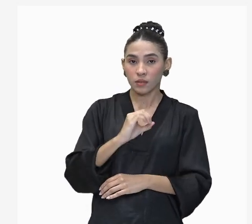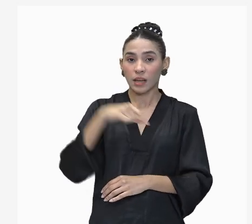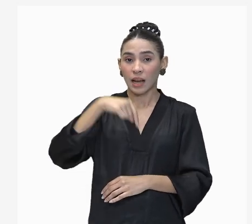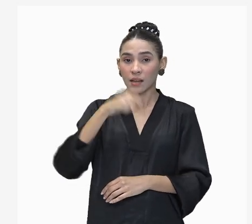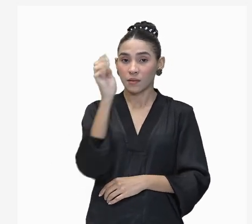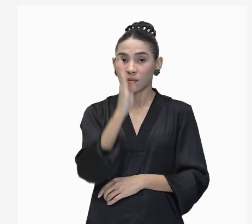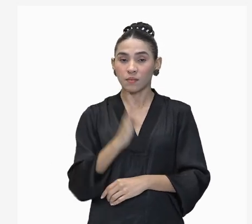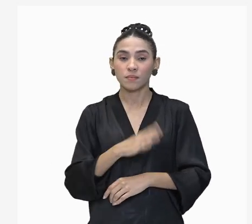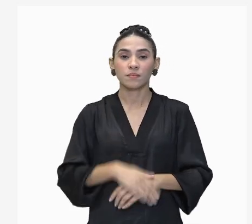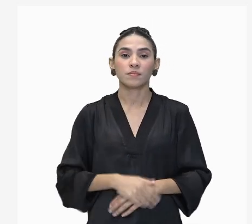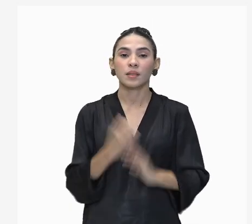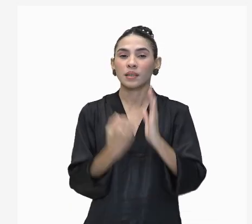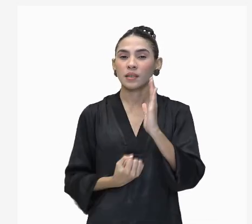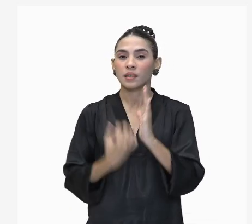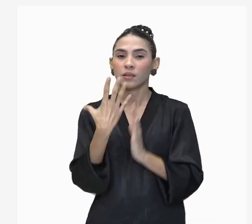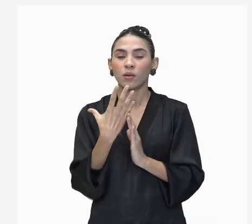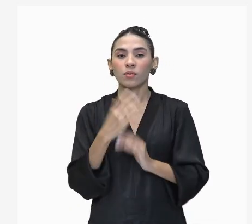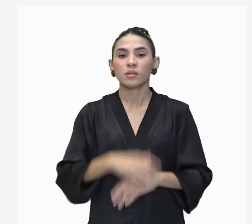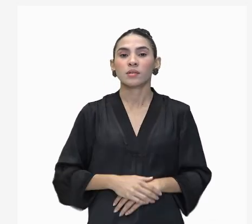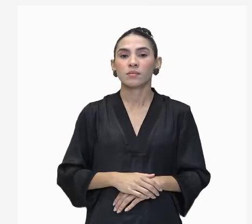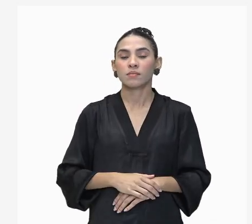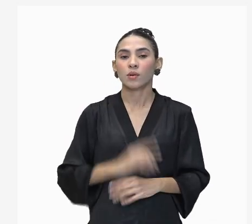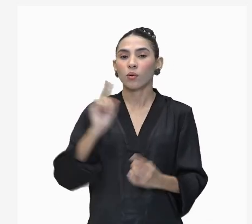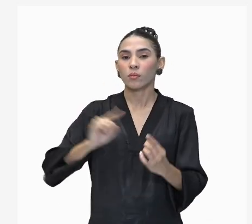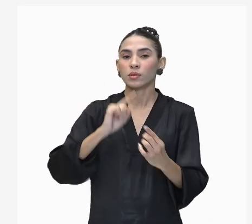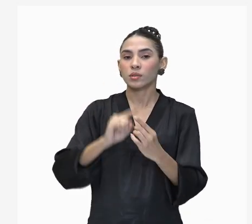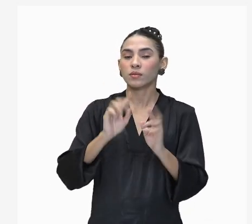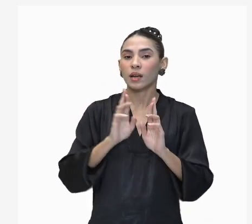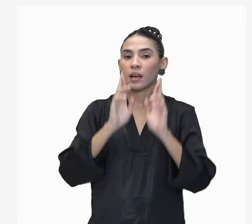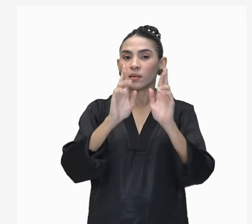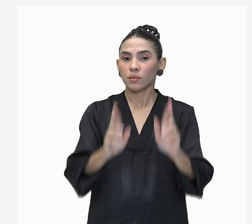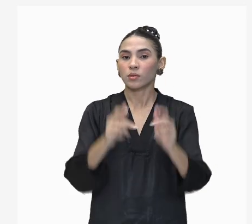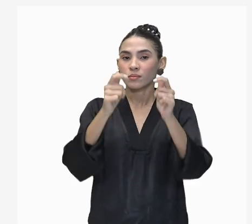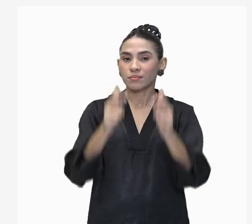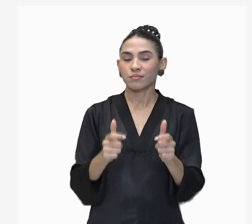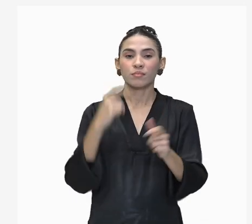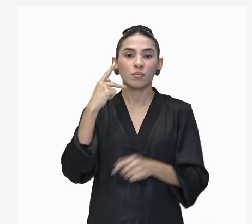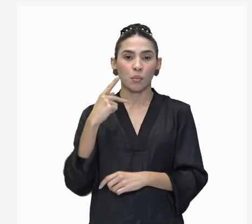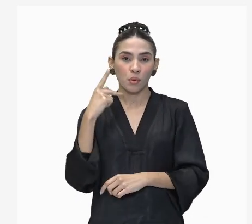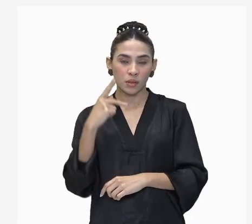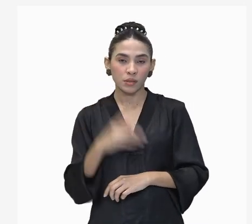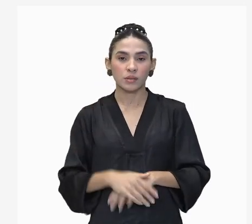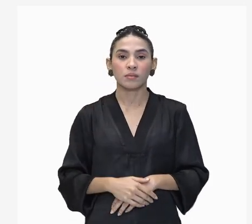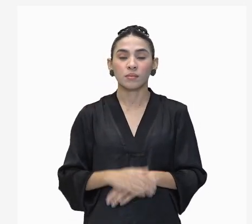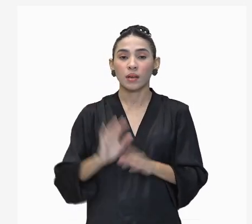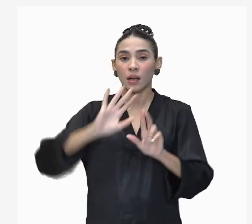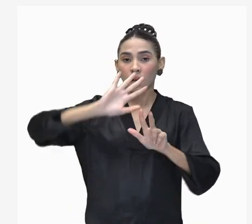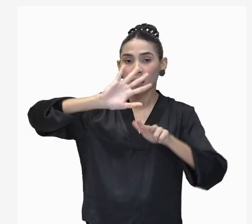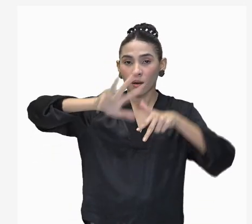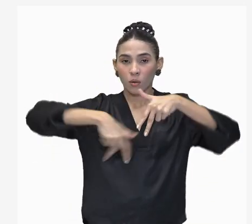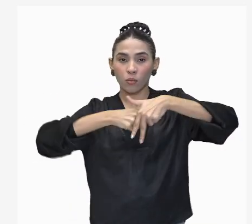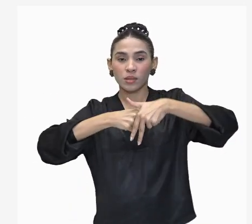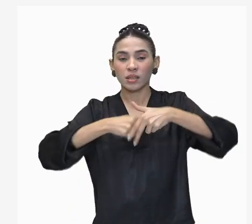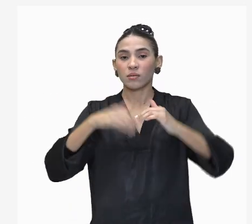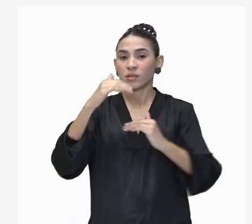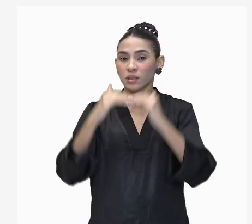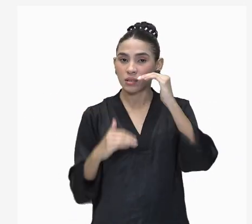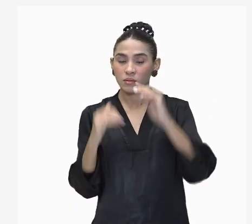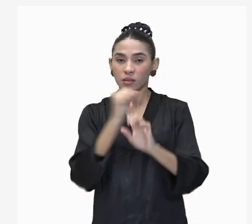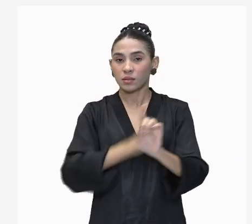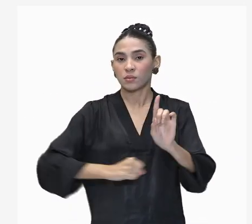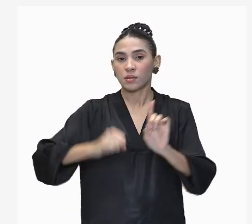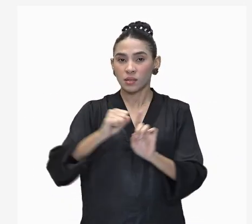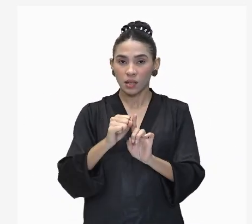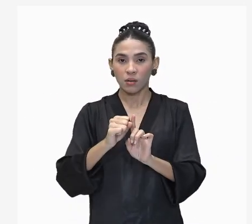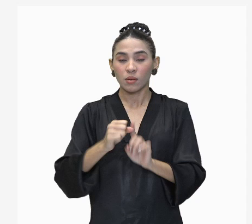Brasil. Surgiu como resposta à instabilidade política, corrupção e desigualdades